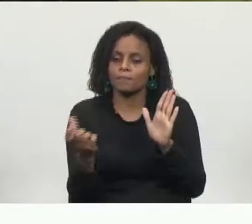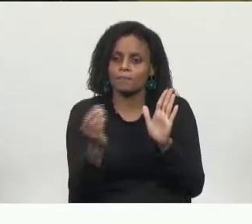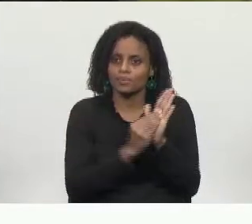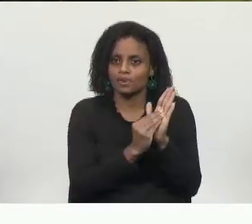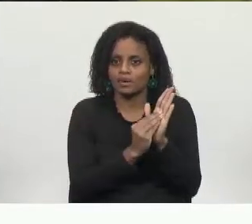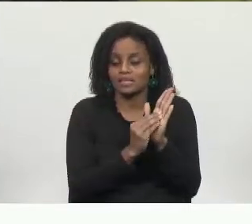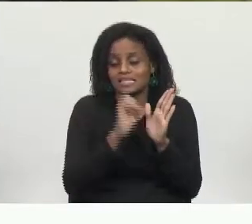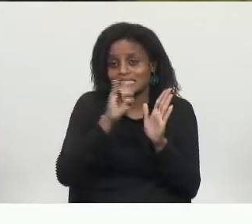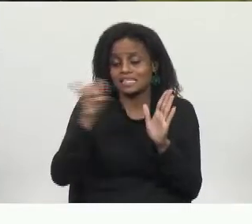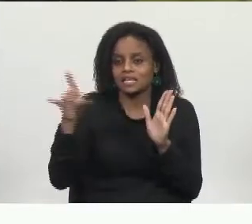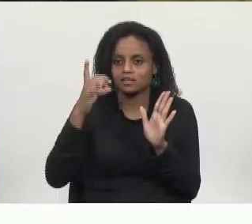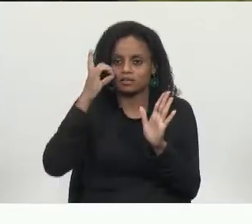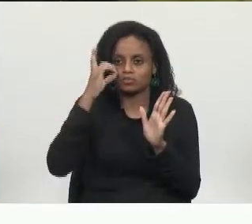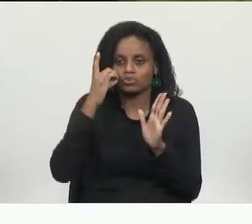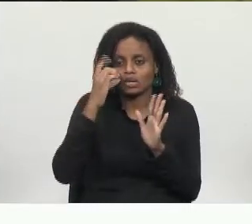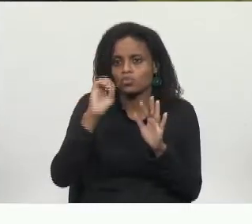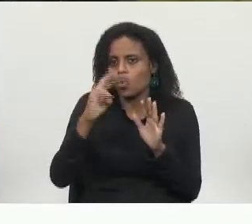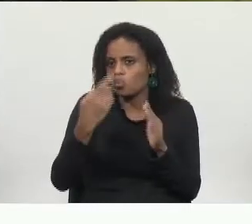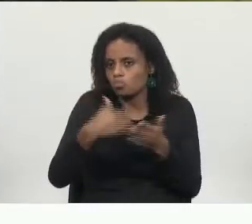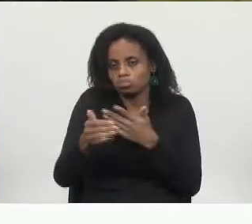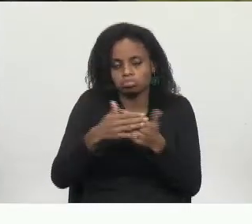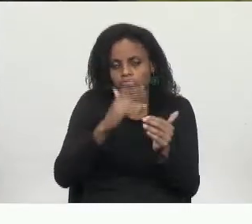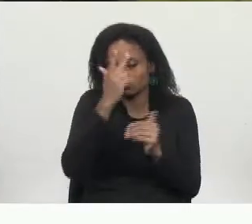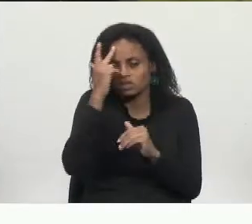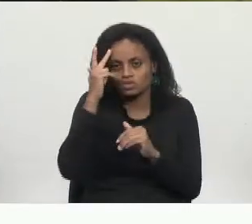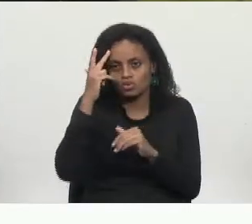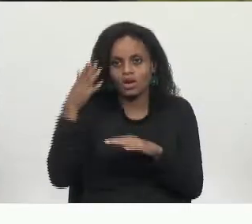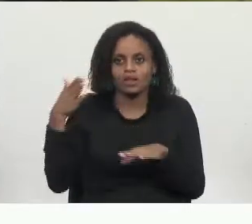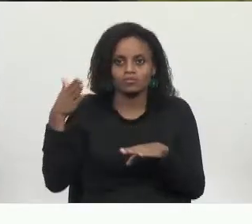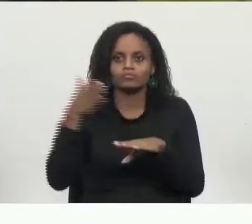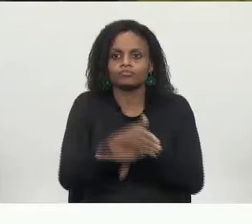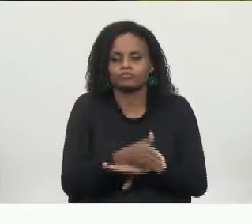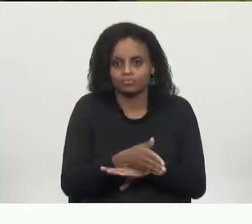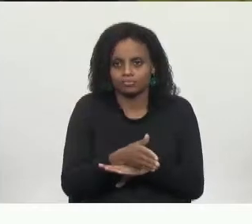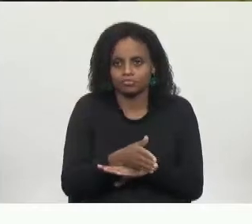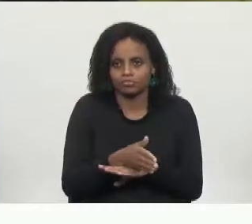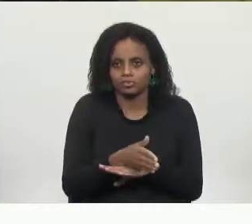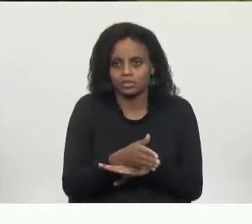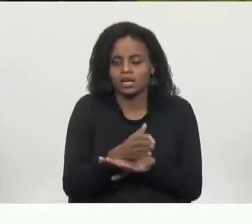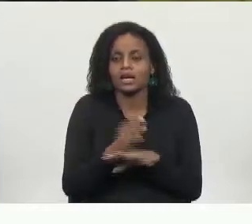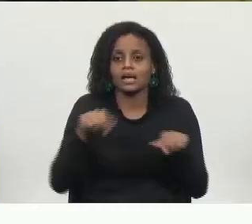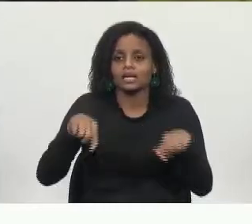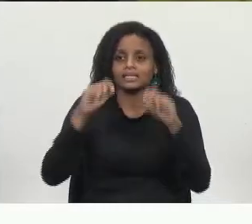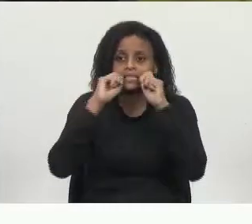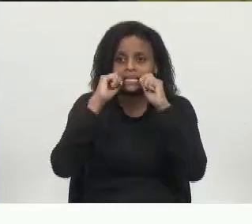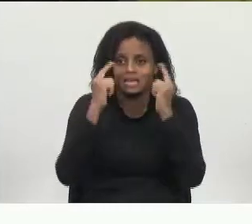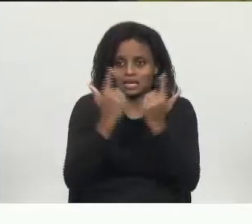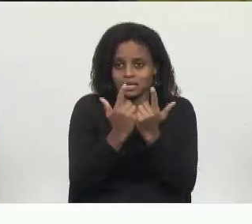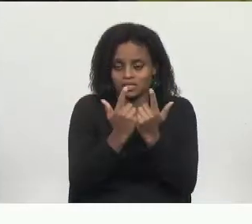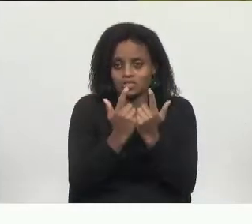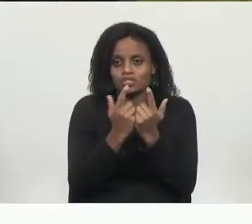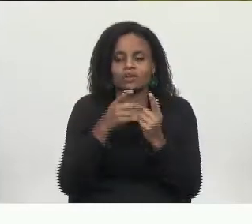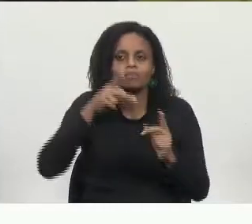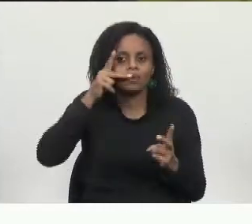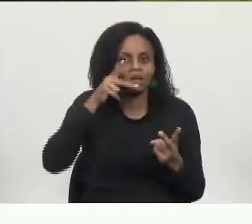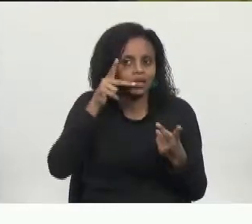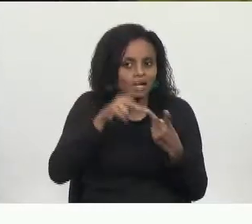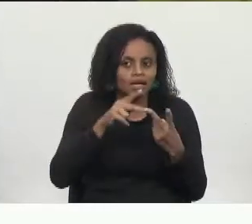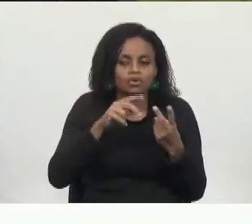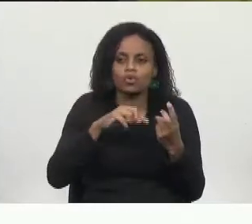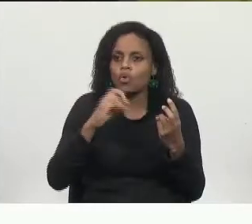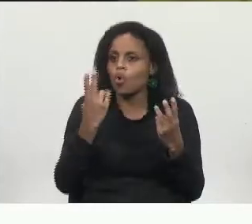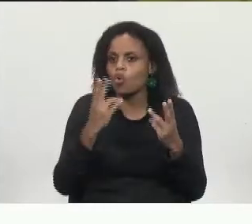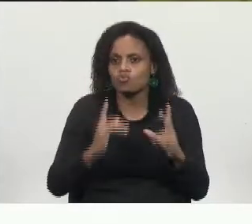o deputado ou qualquer outra pessoa entrar, repito, na Assembleia Legislativa, no plenário ou de